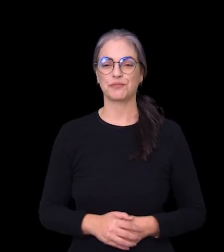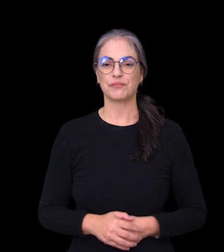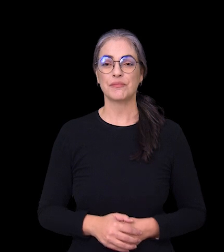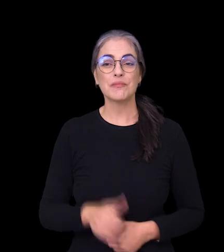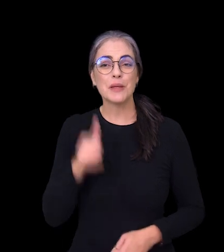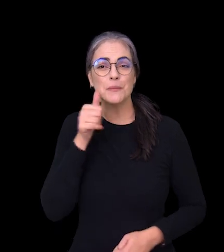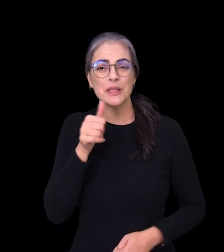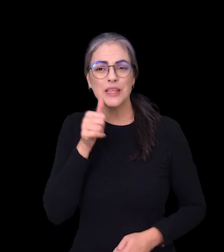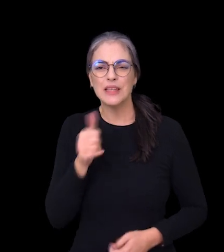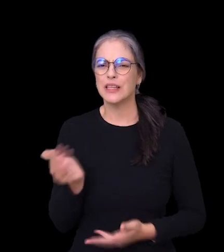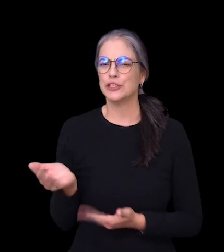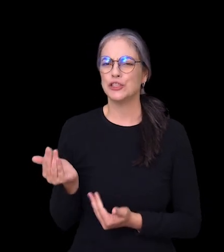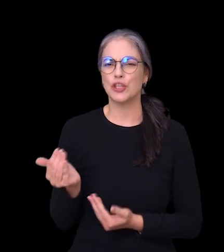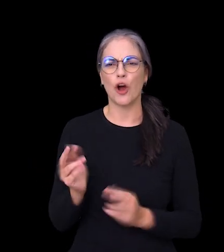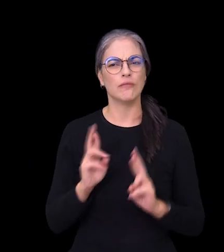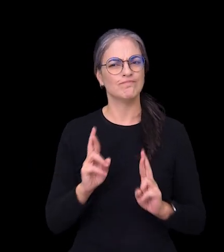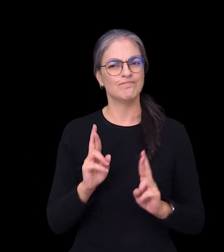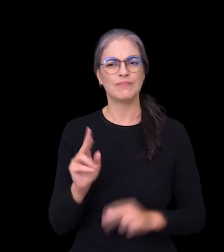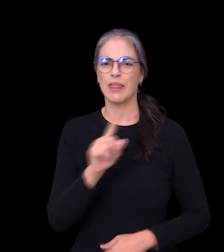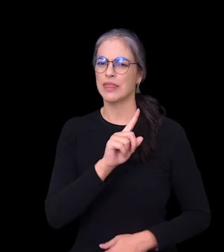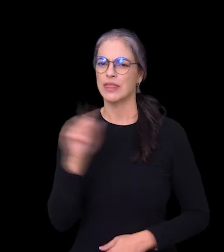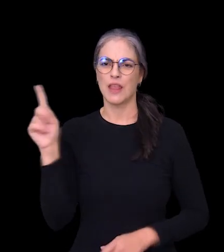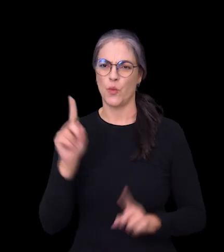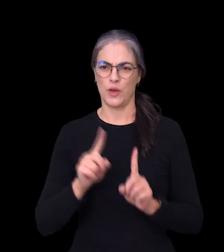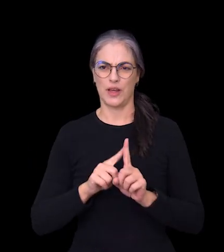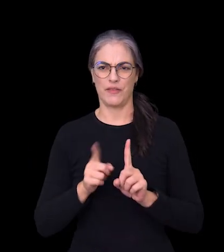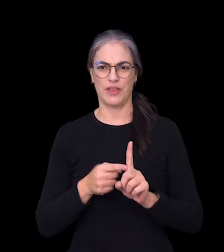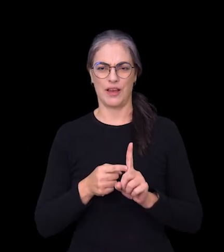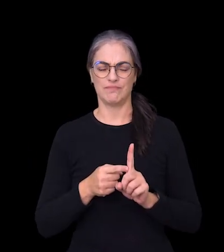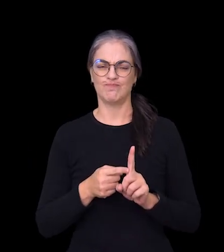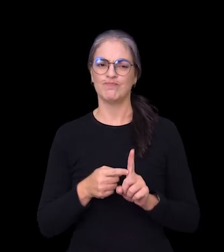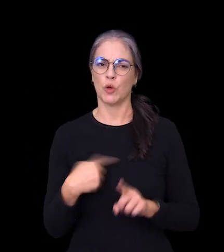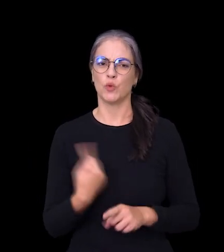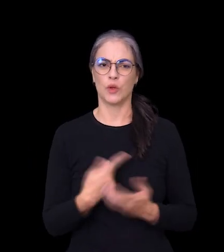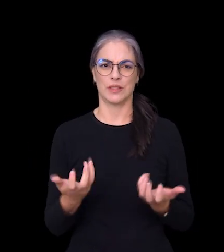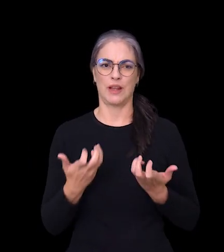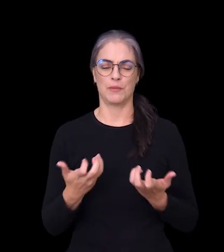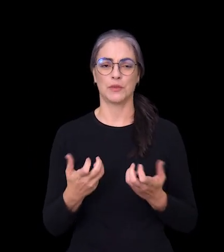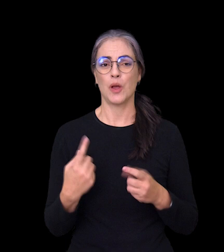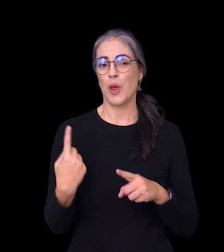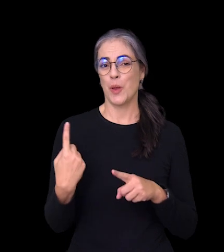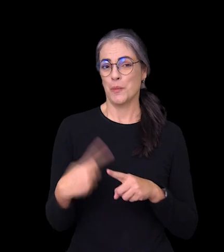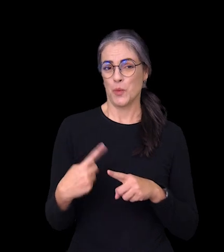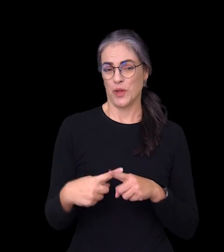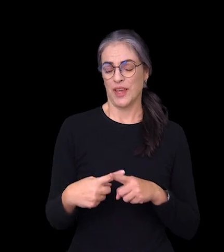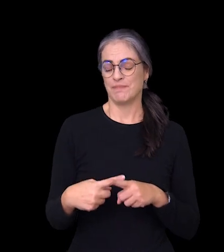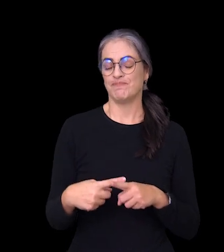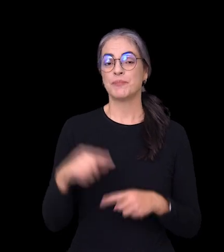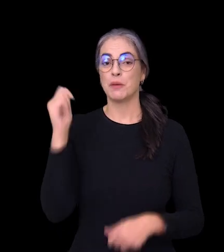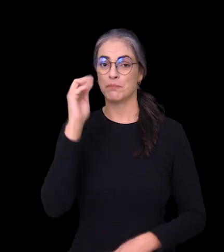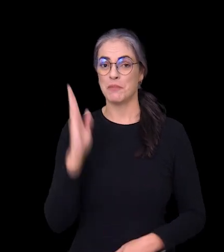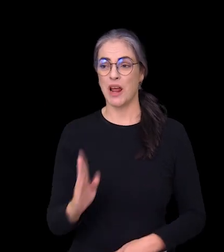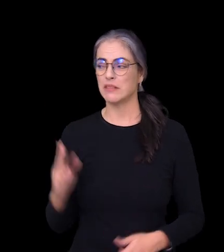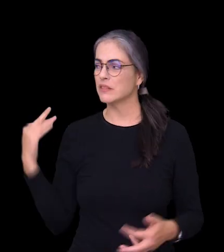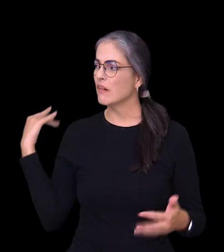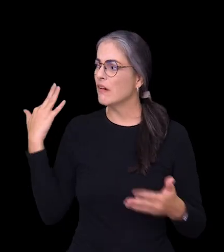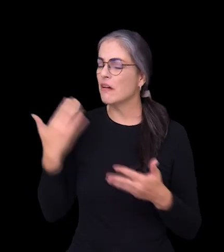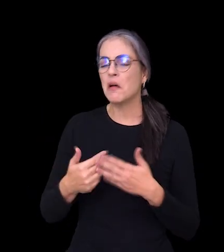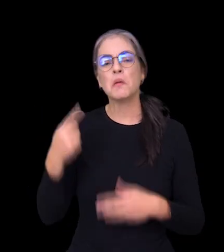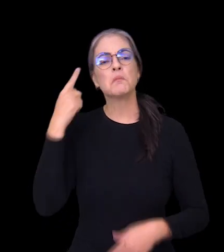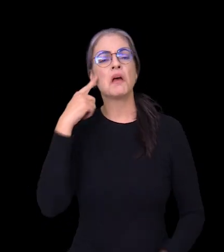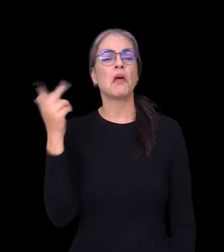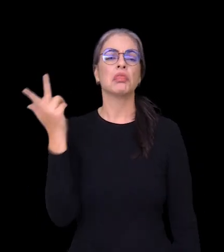não engravidem. É importante a gente falar sobre isso porque o nosso país naturalizou a gravidez na